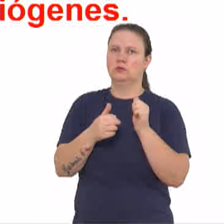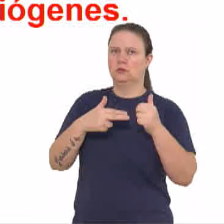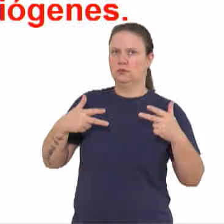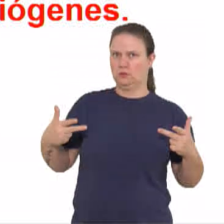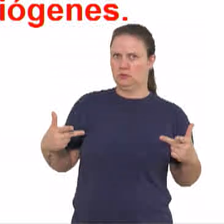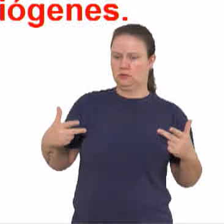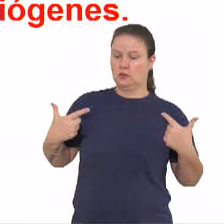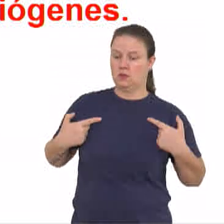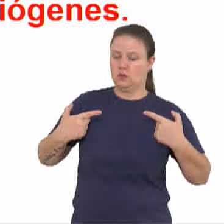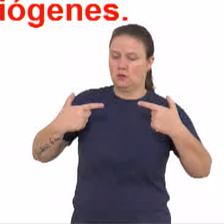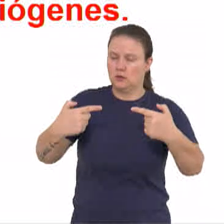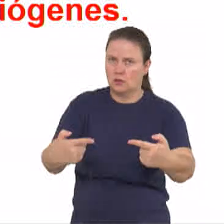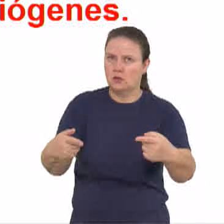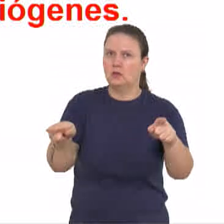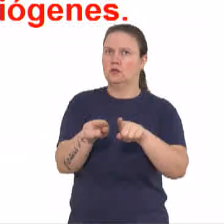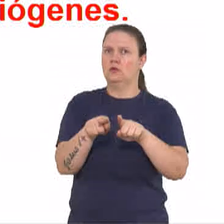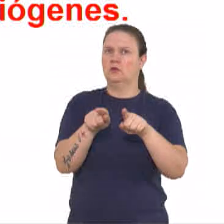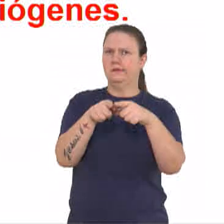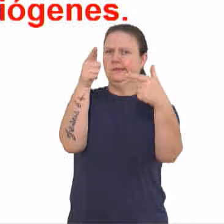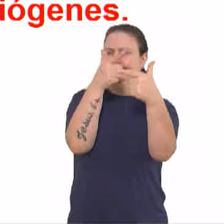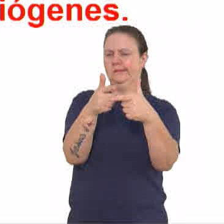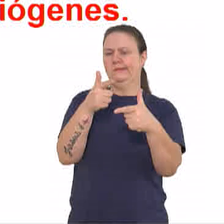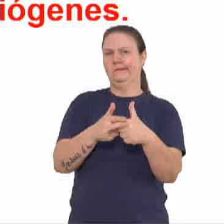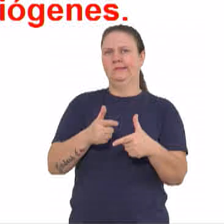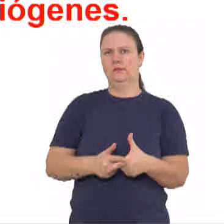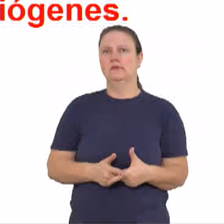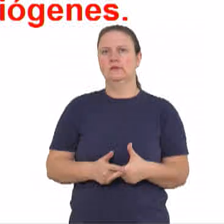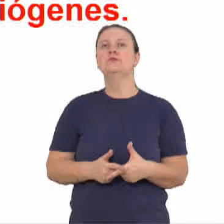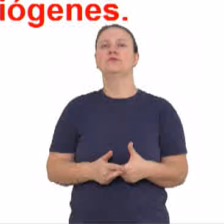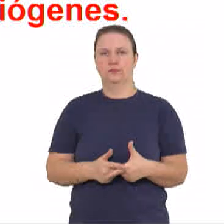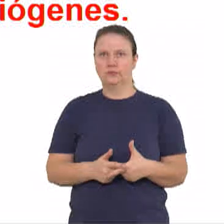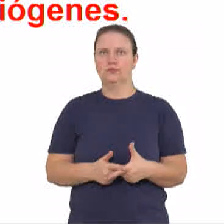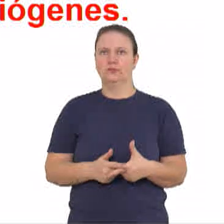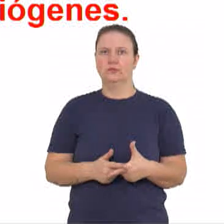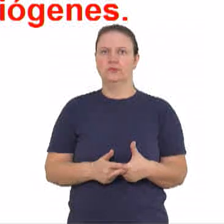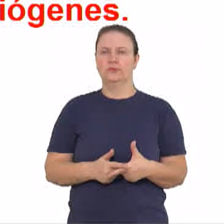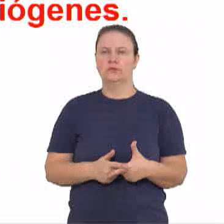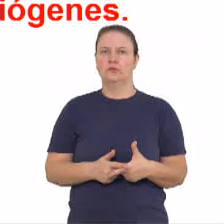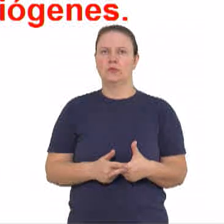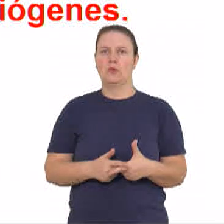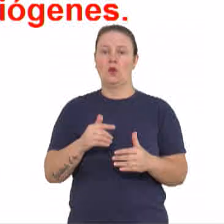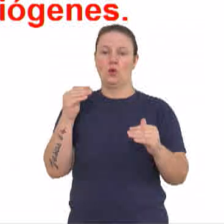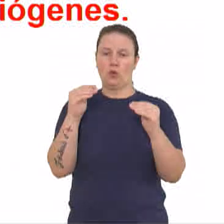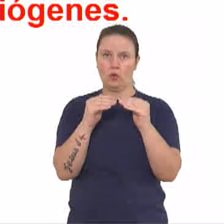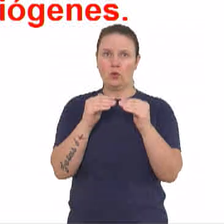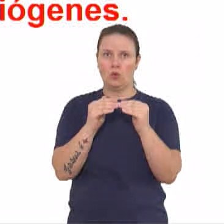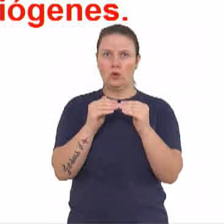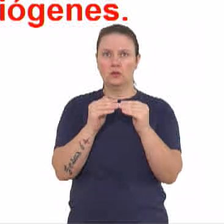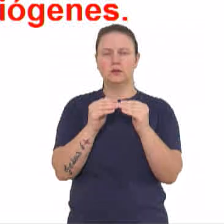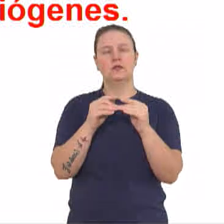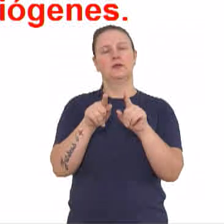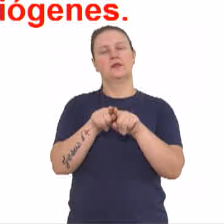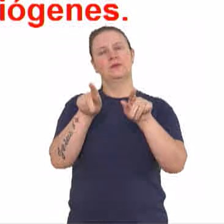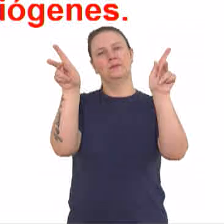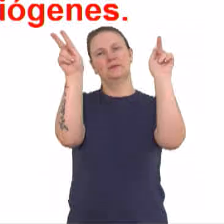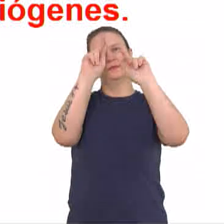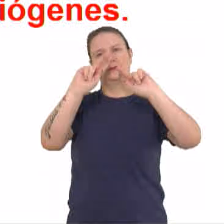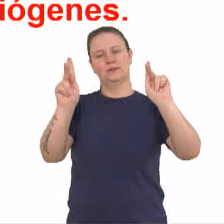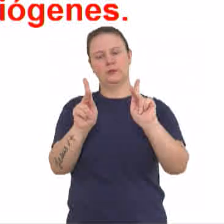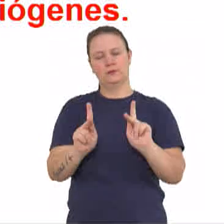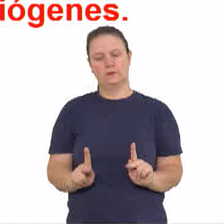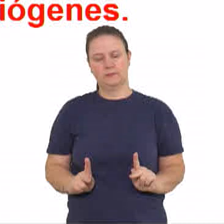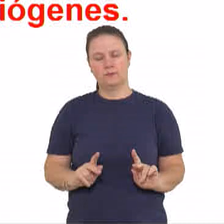discórdia. O que leva à conflagração, concórdia e paz. E a mudança é